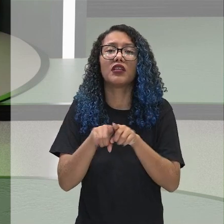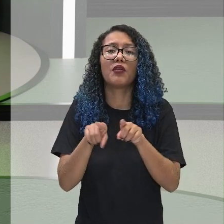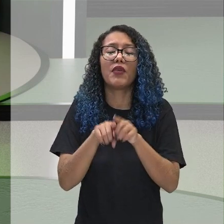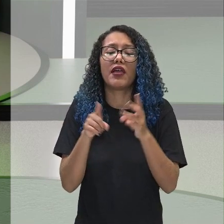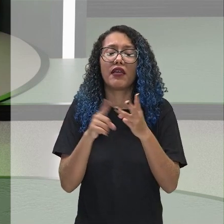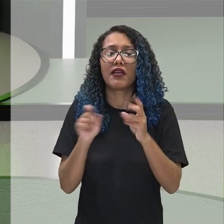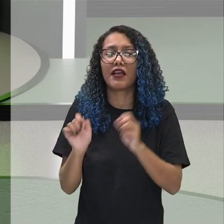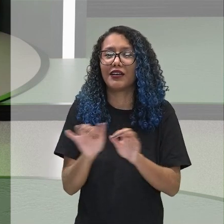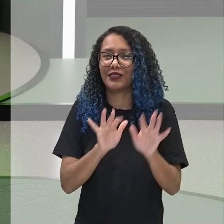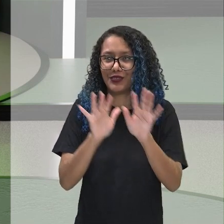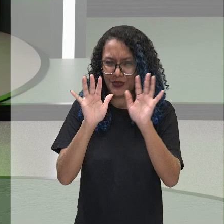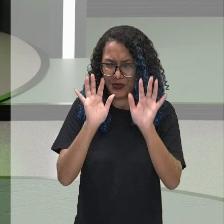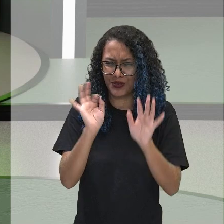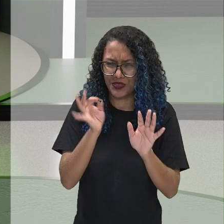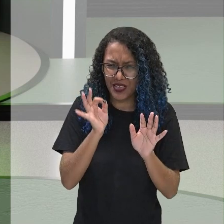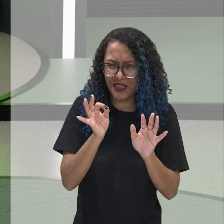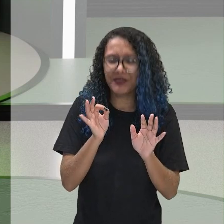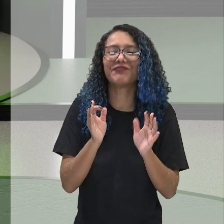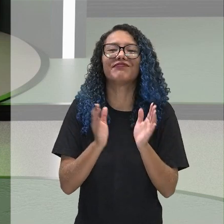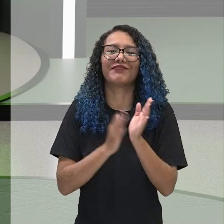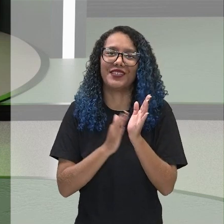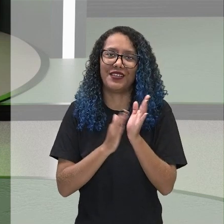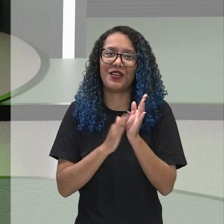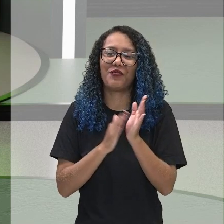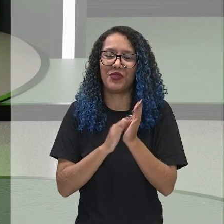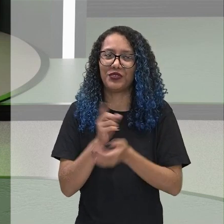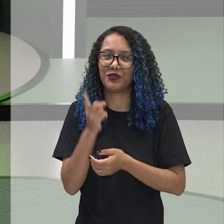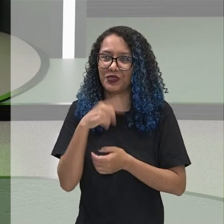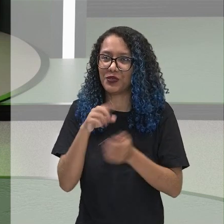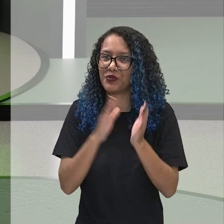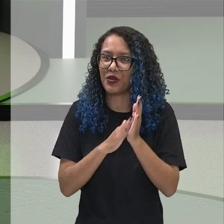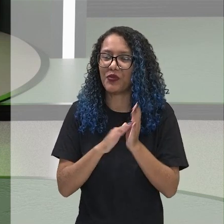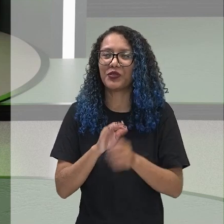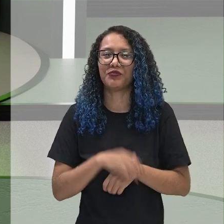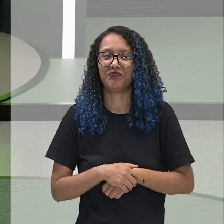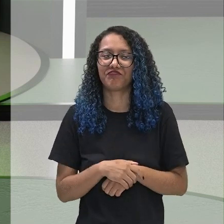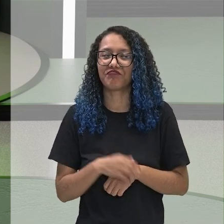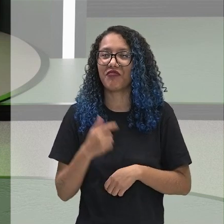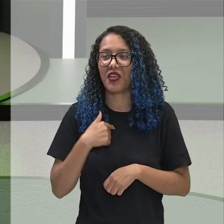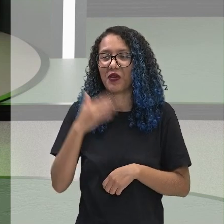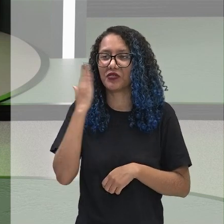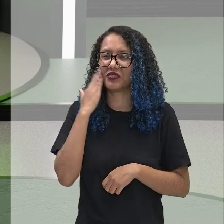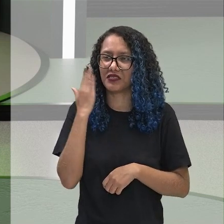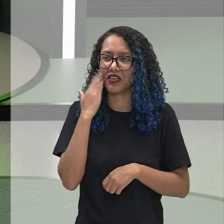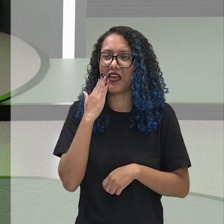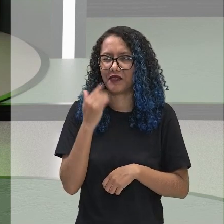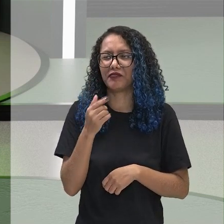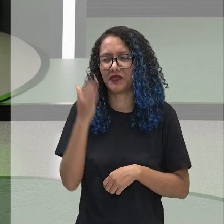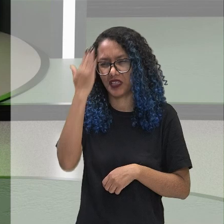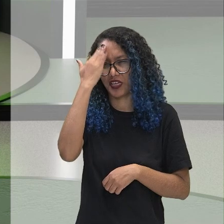de parabéns, é isso mesmo. Daqui eu estou ouvindo o pensamento de vocês.